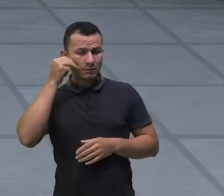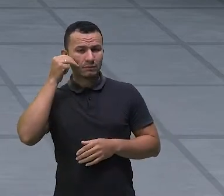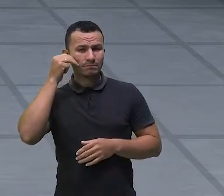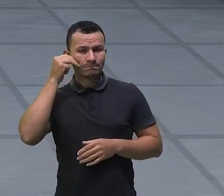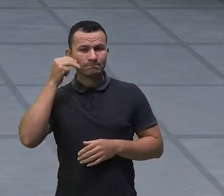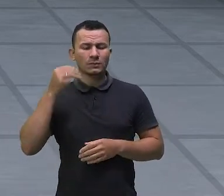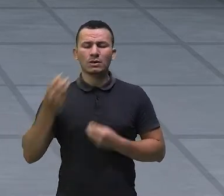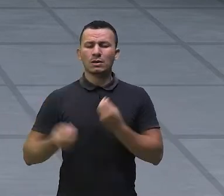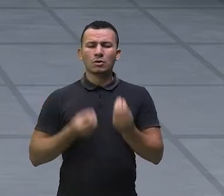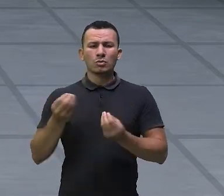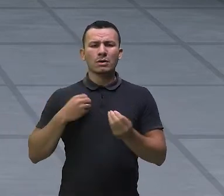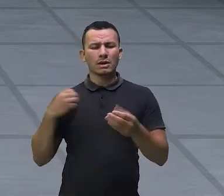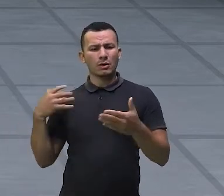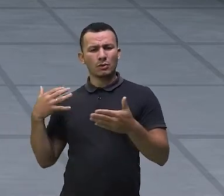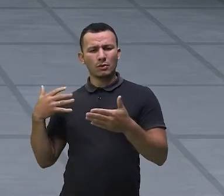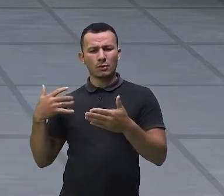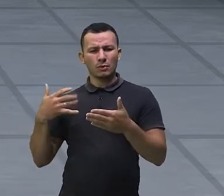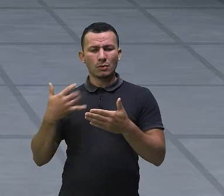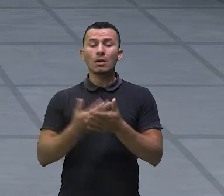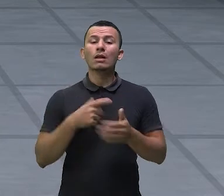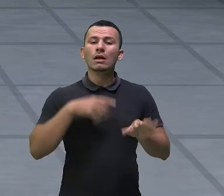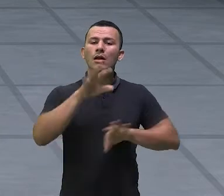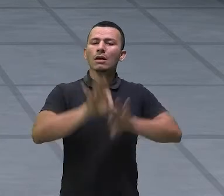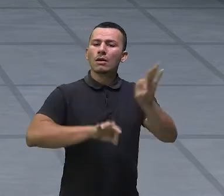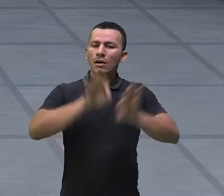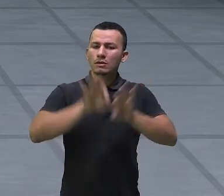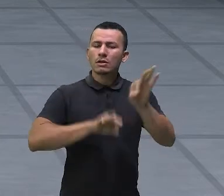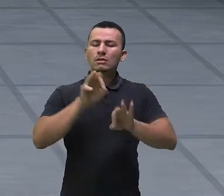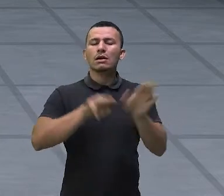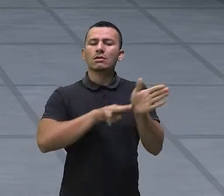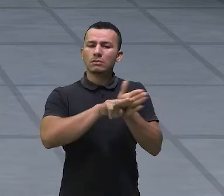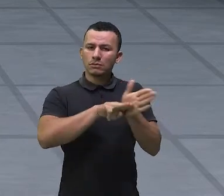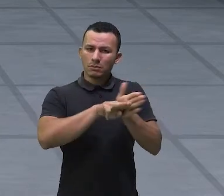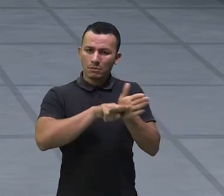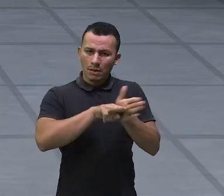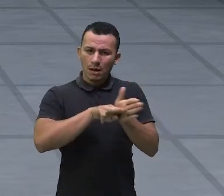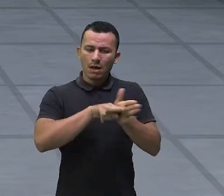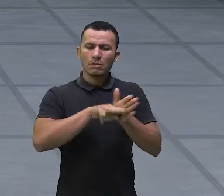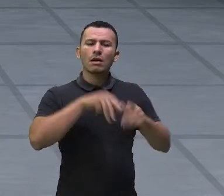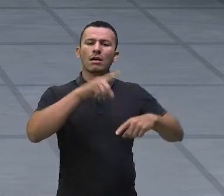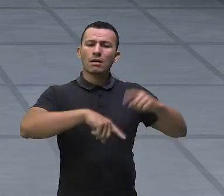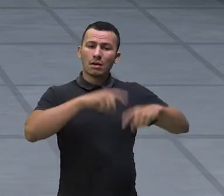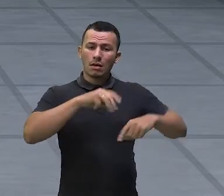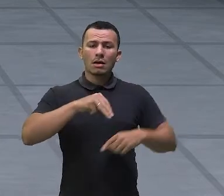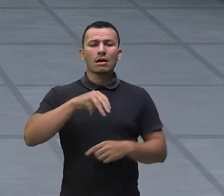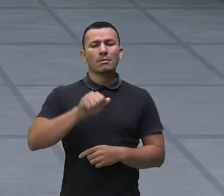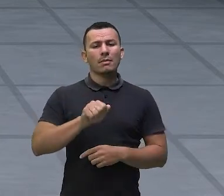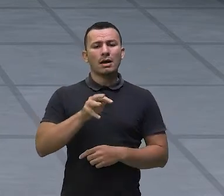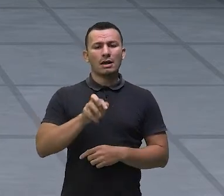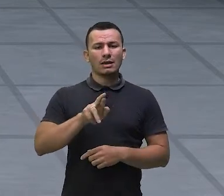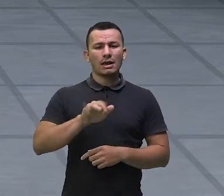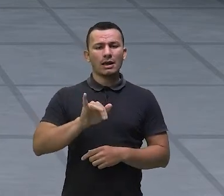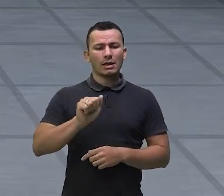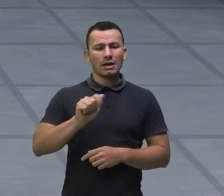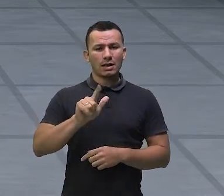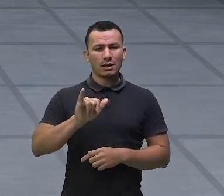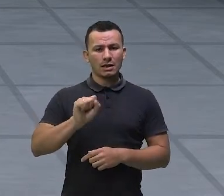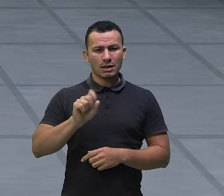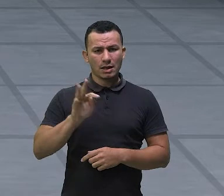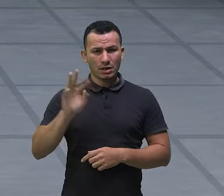toda perpassada por um método materialista histórico na